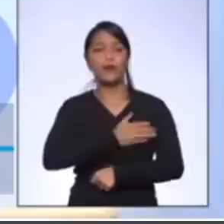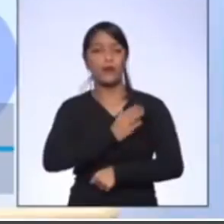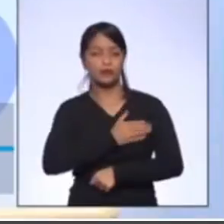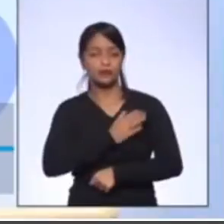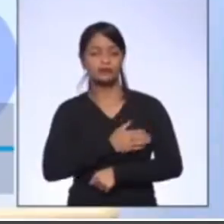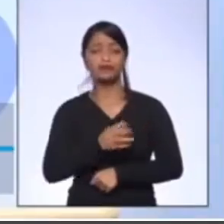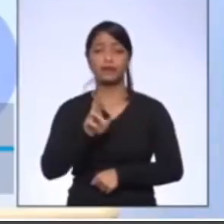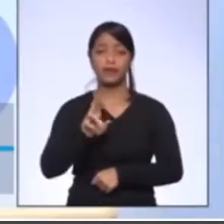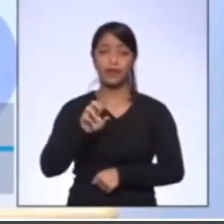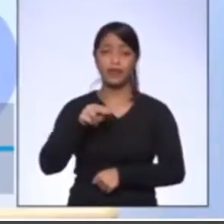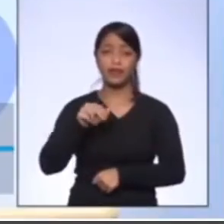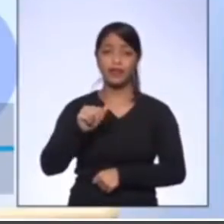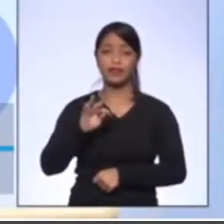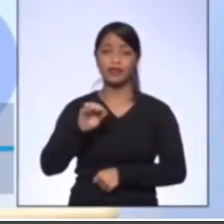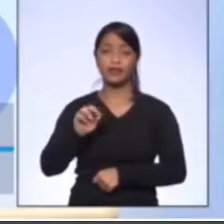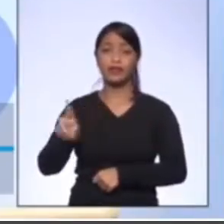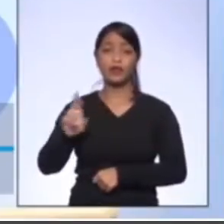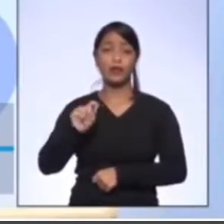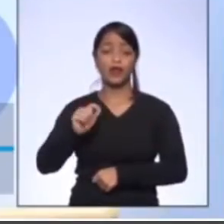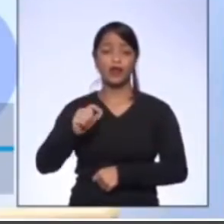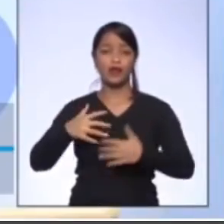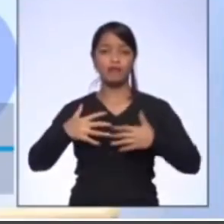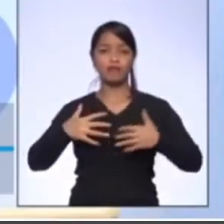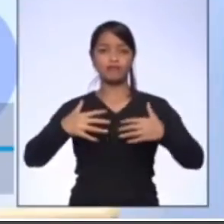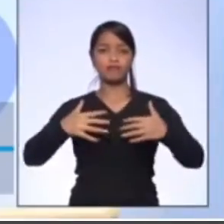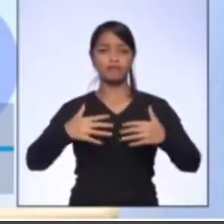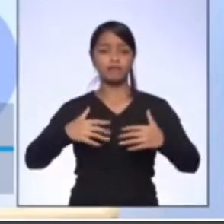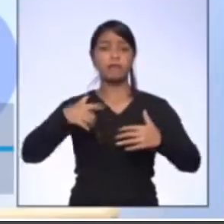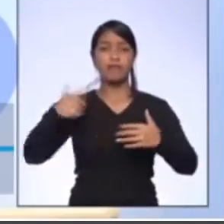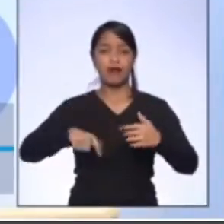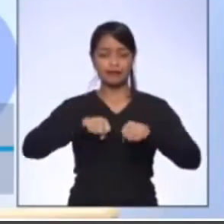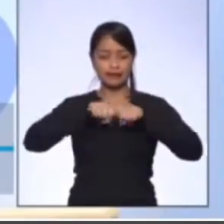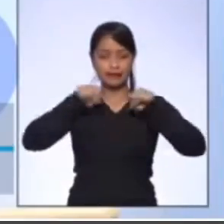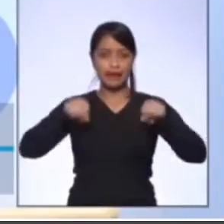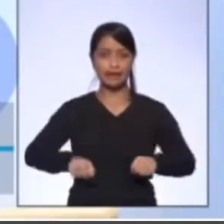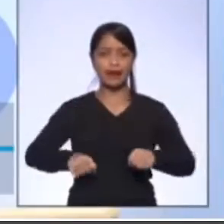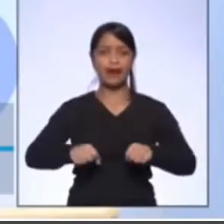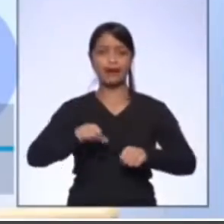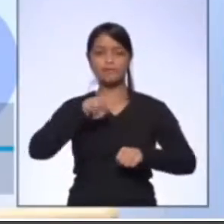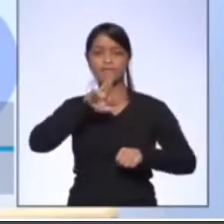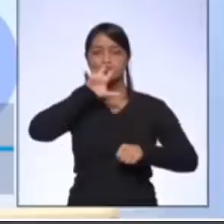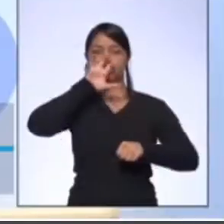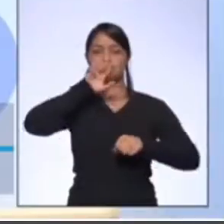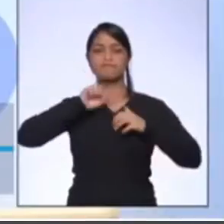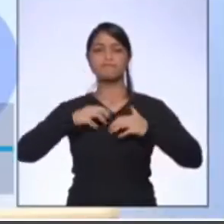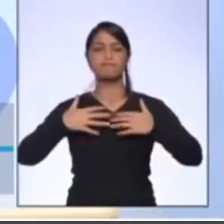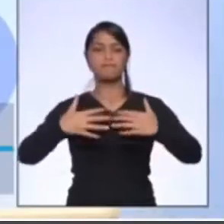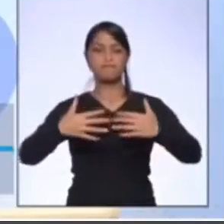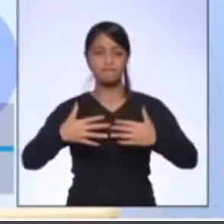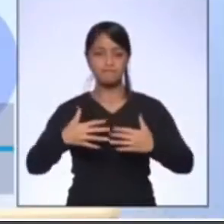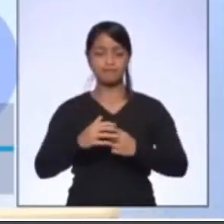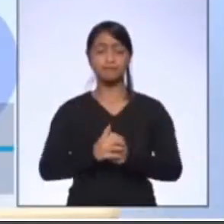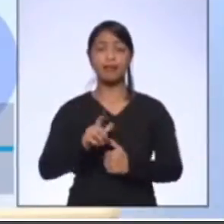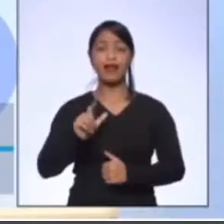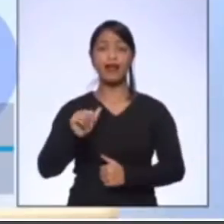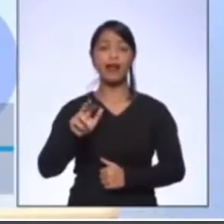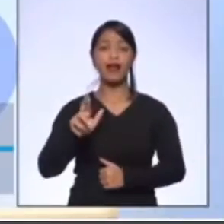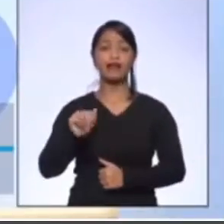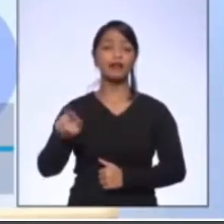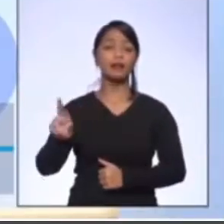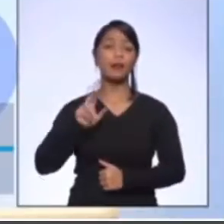é pulmão e sistema respiratório o que é tem a lara também sistema digestório estômago